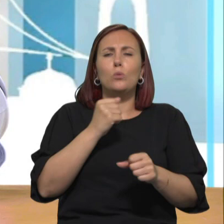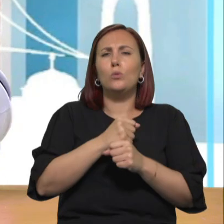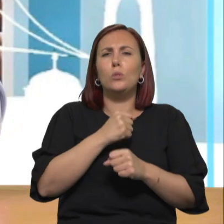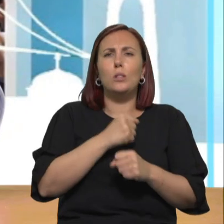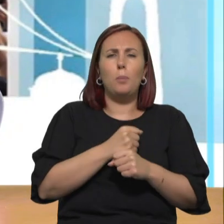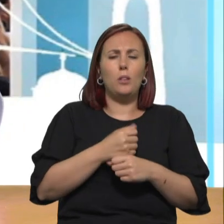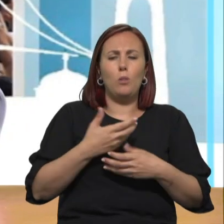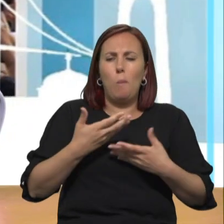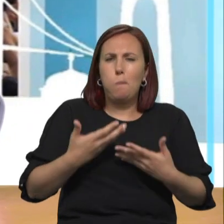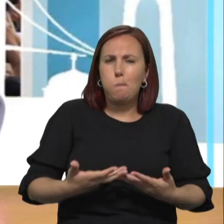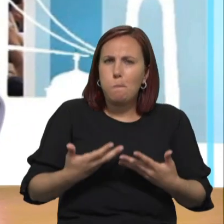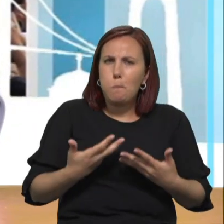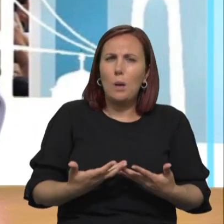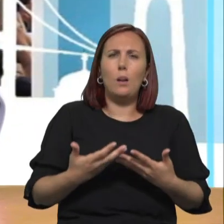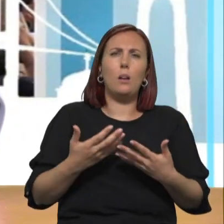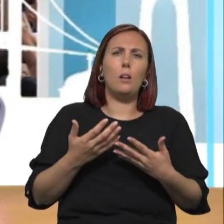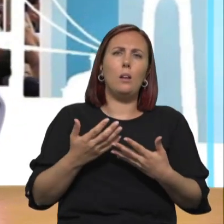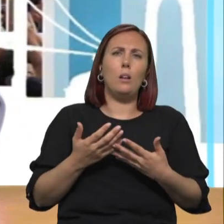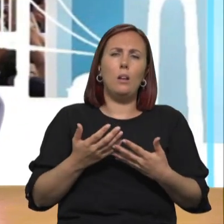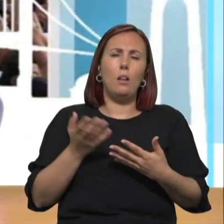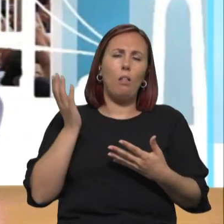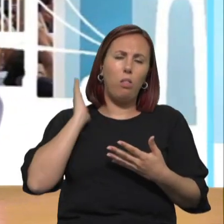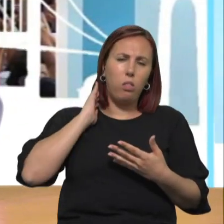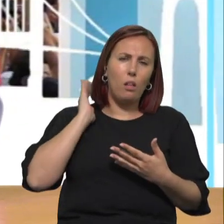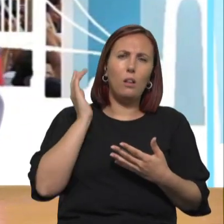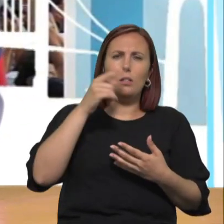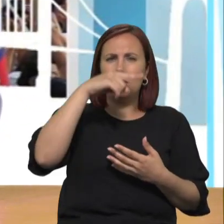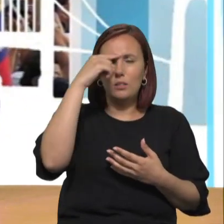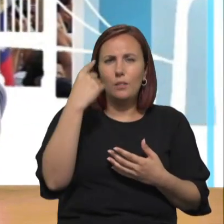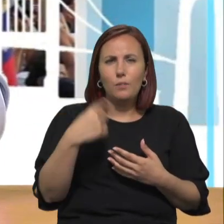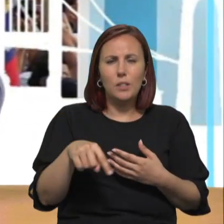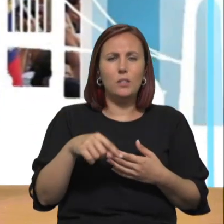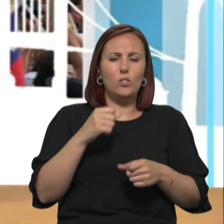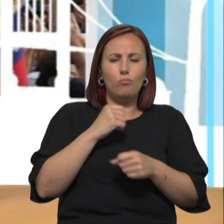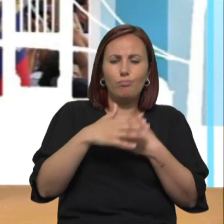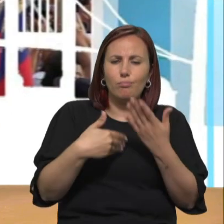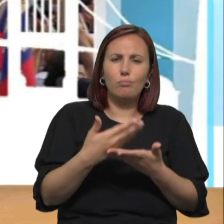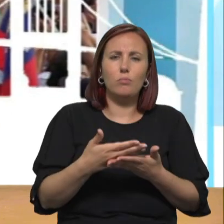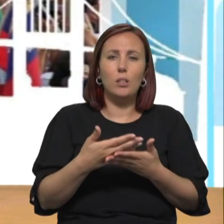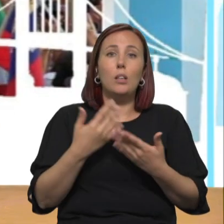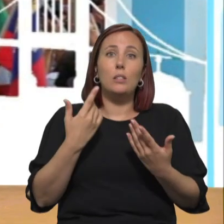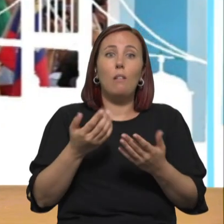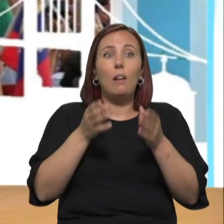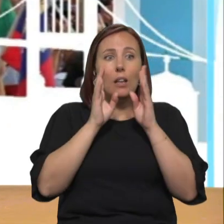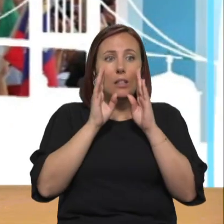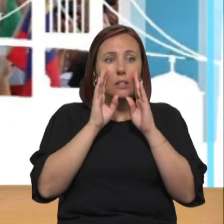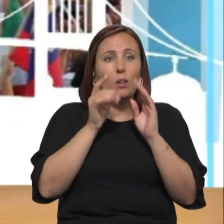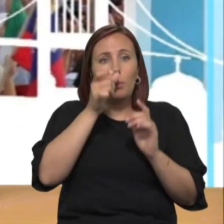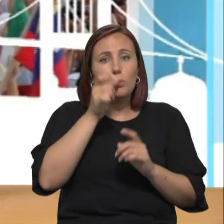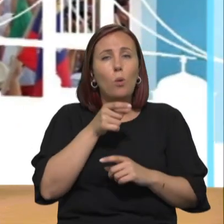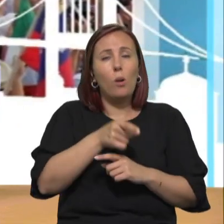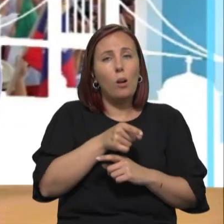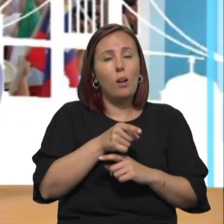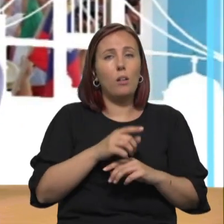muito penosos, muito difíceis na sua execução. É preciso atender a essas pessoas,